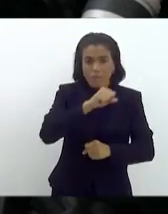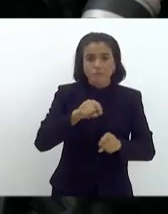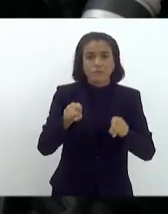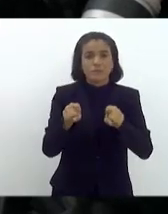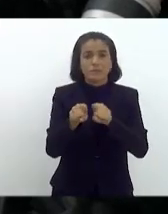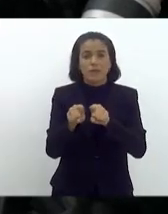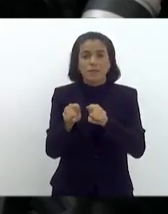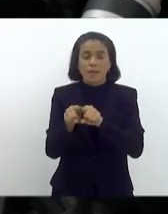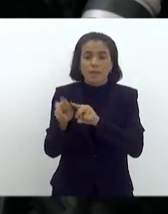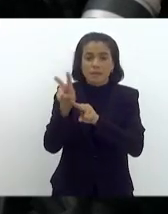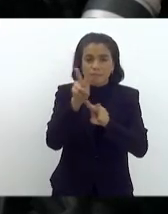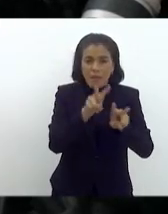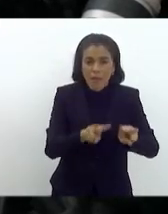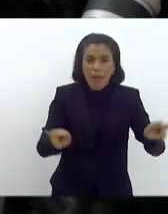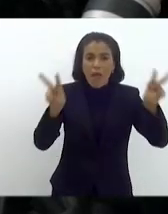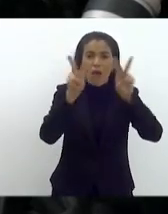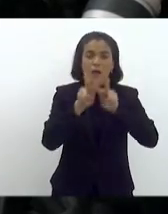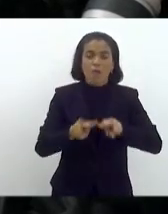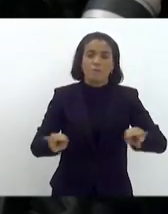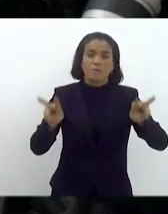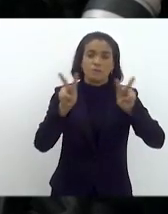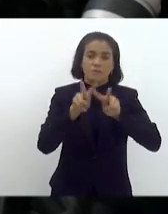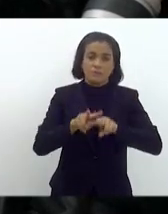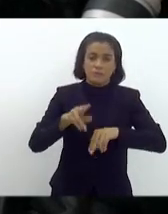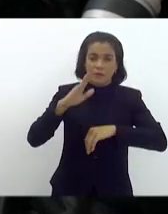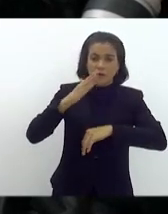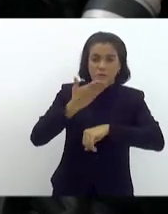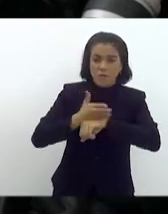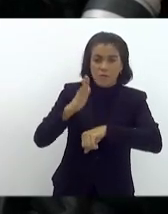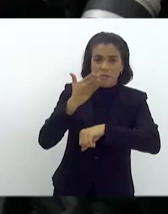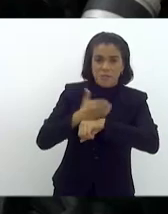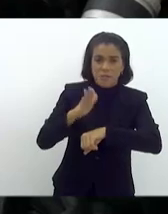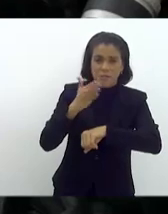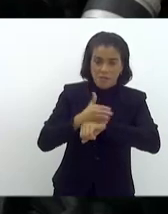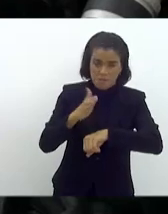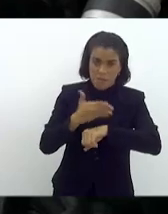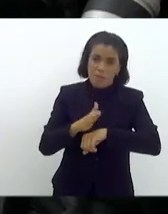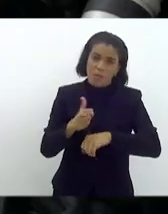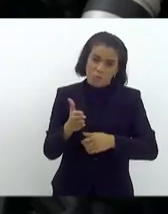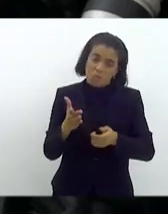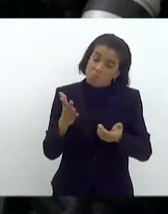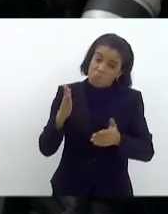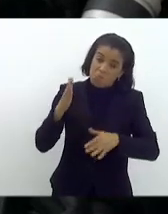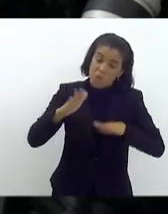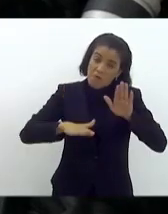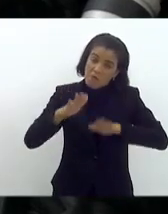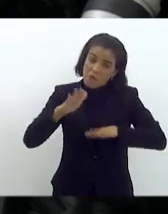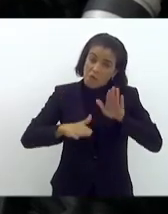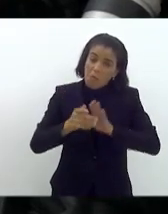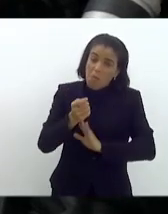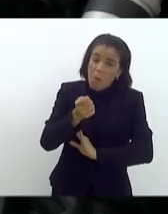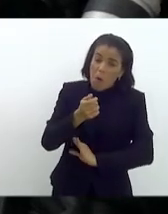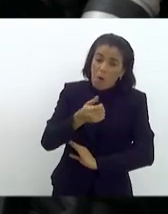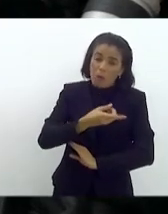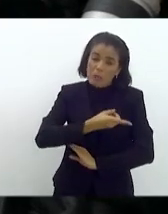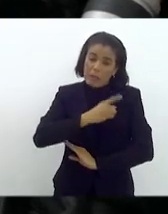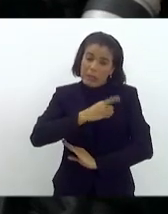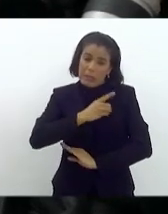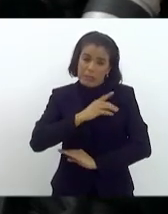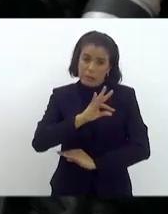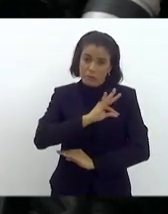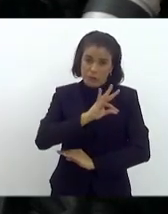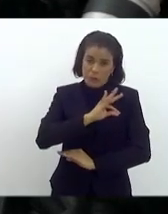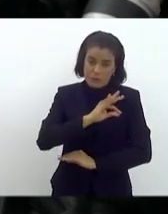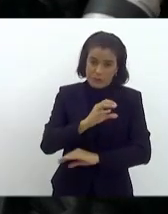observação e do treinamento de Possivelmente dos poucos Delegados da Polícia Civil